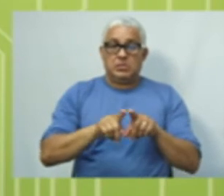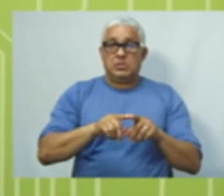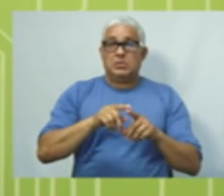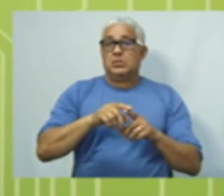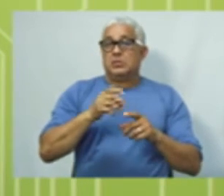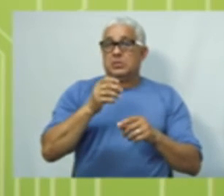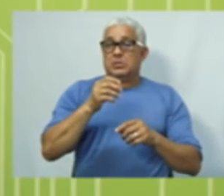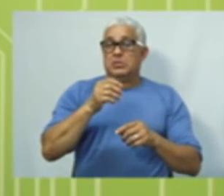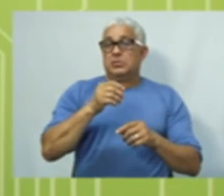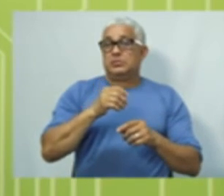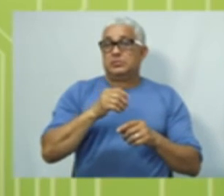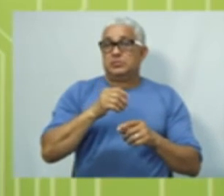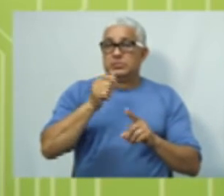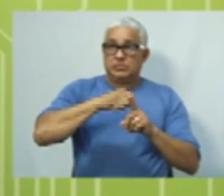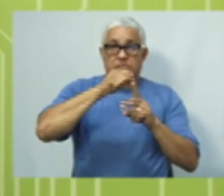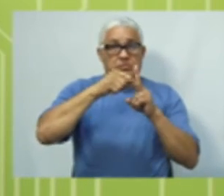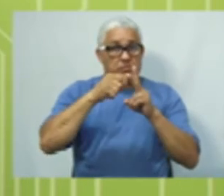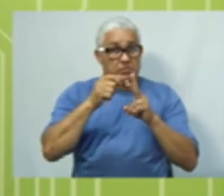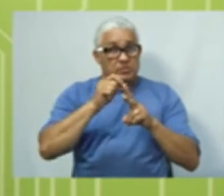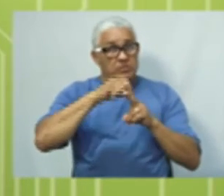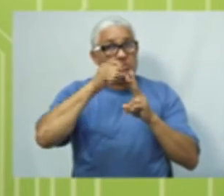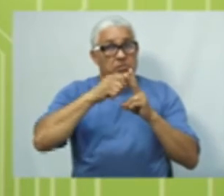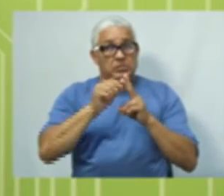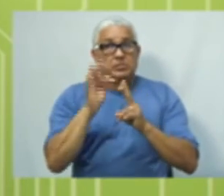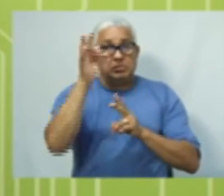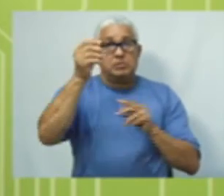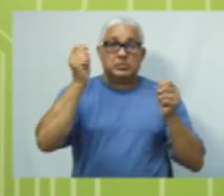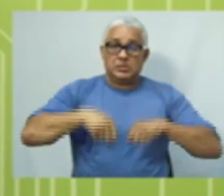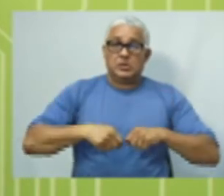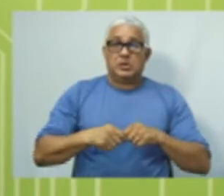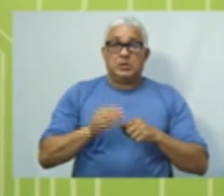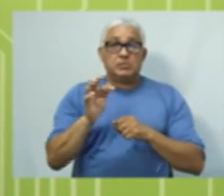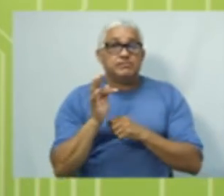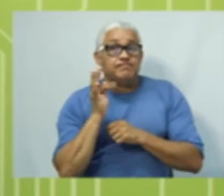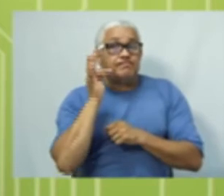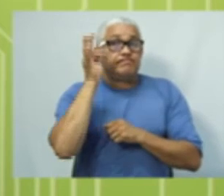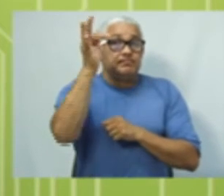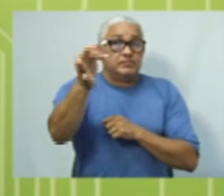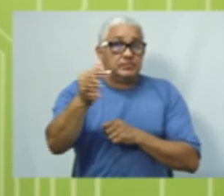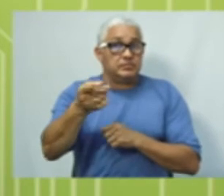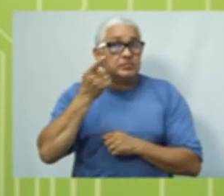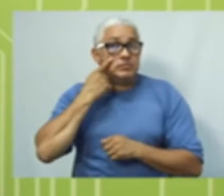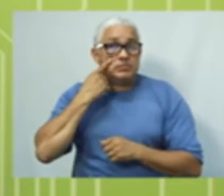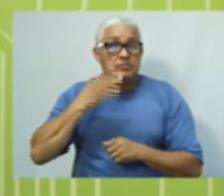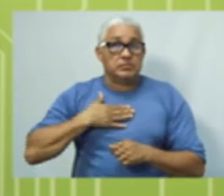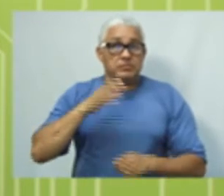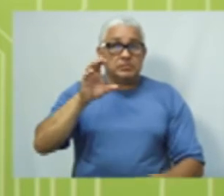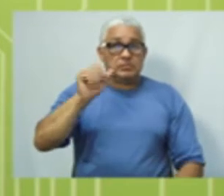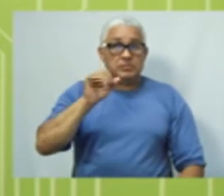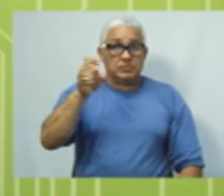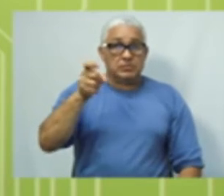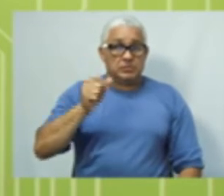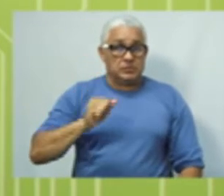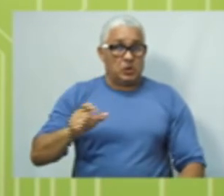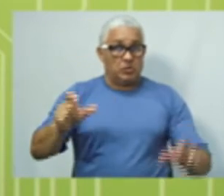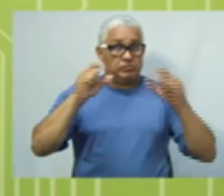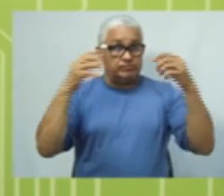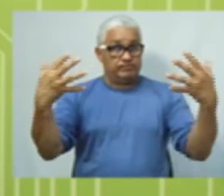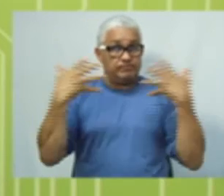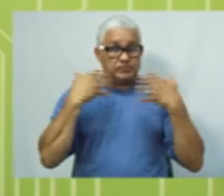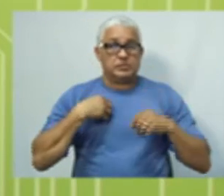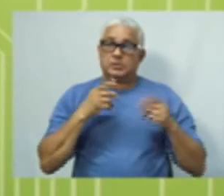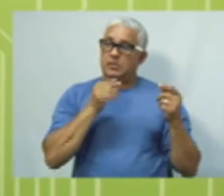caixa, eu estou projetando o meu caixa, correto? Vocês estão entendendo aí essa revisão? Preste atenção, eu fiz